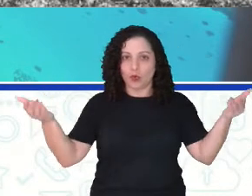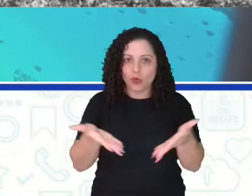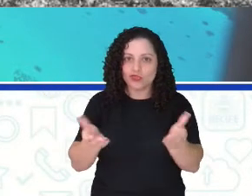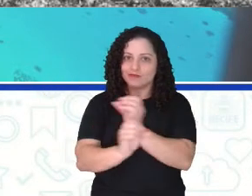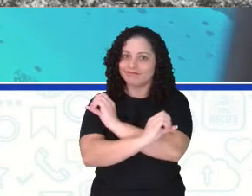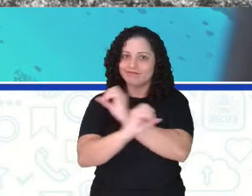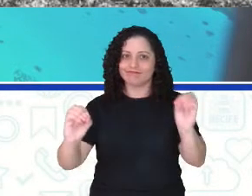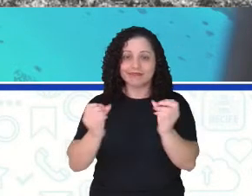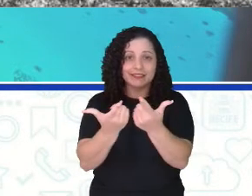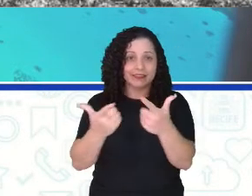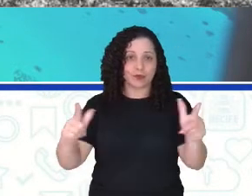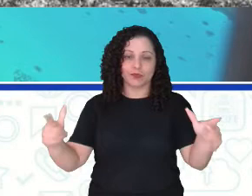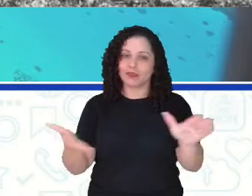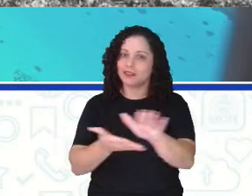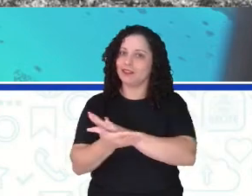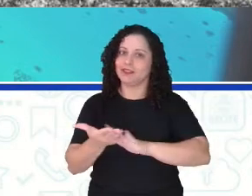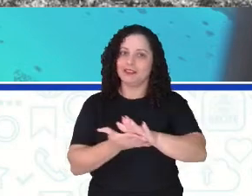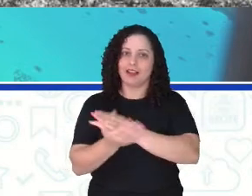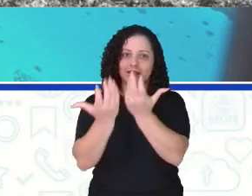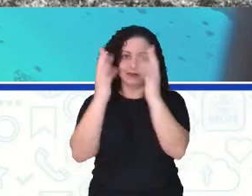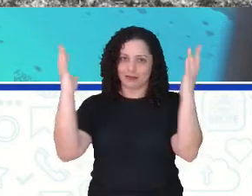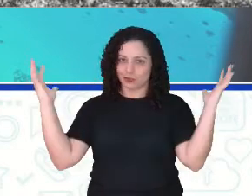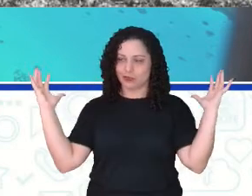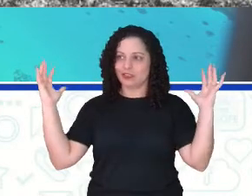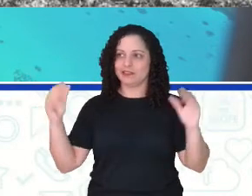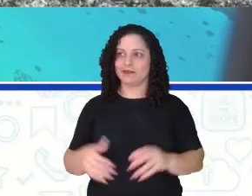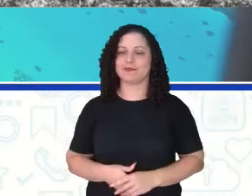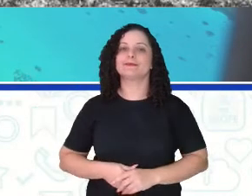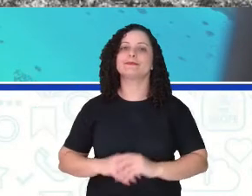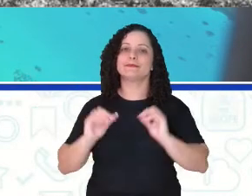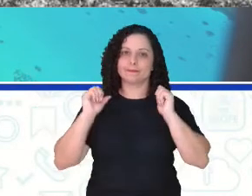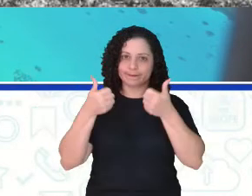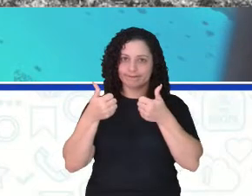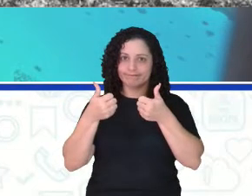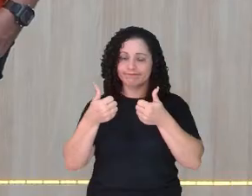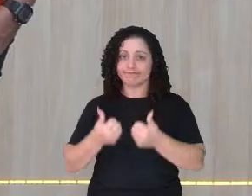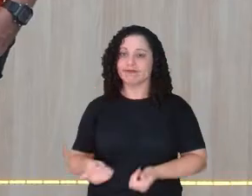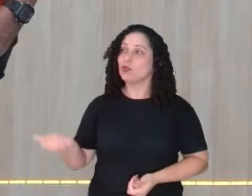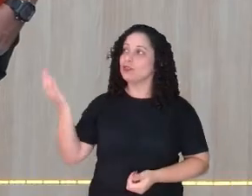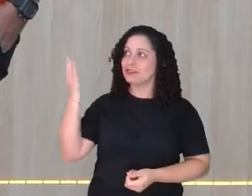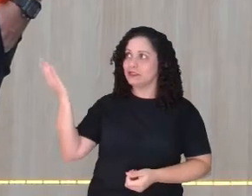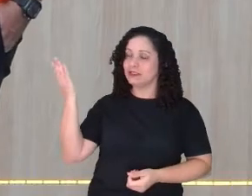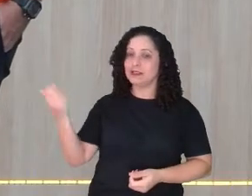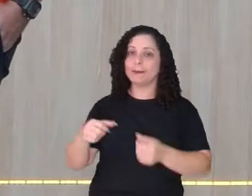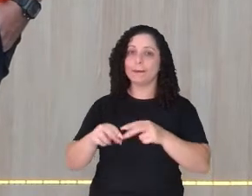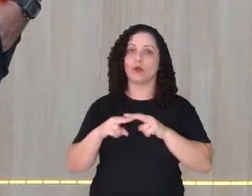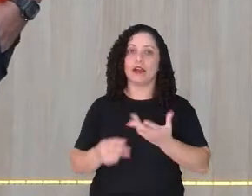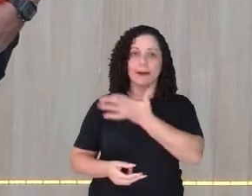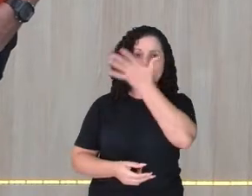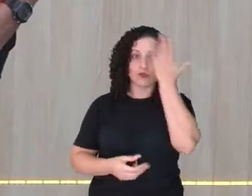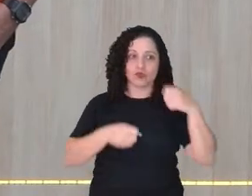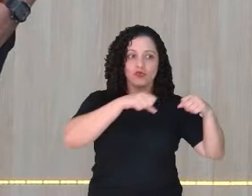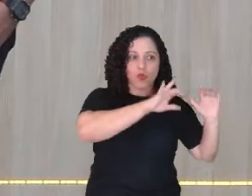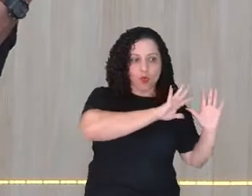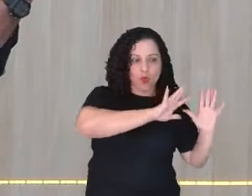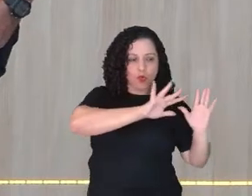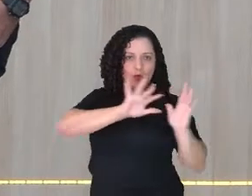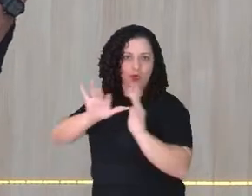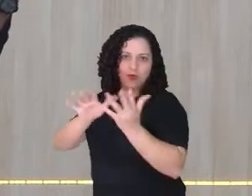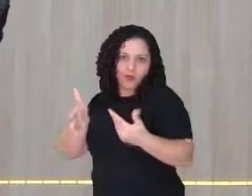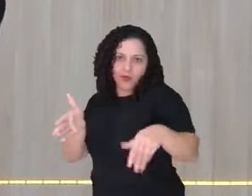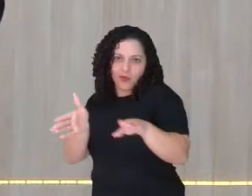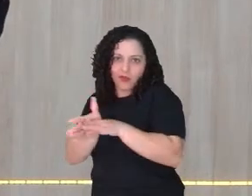extintos, né? Não existem mais na natureza. Beleza? Então isso foi consequência da ocupação da Austrália, que foi justamente